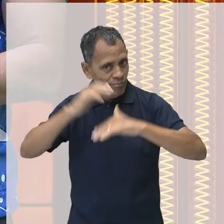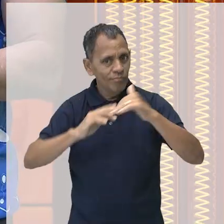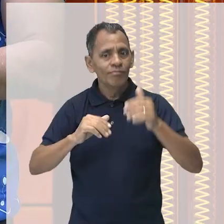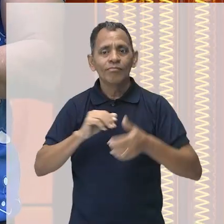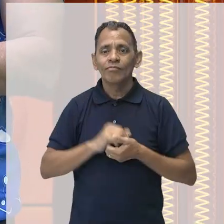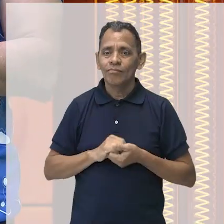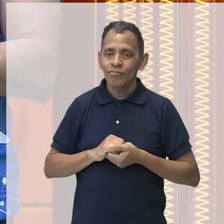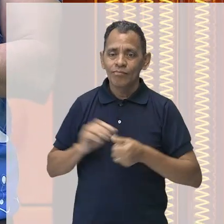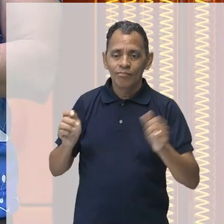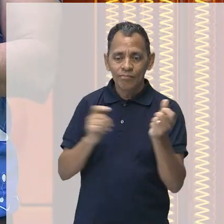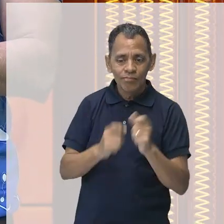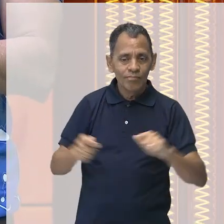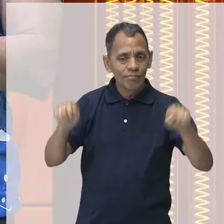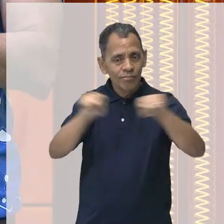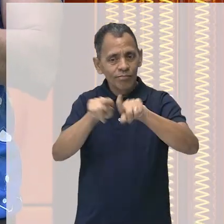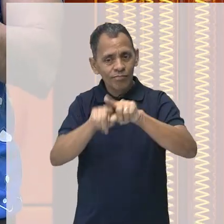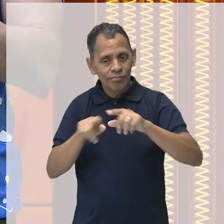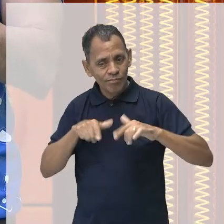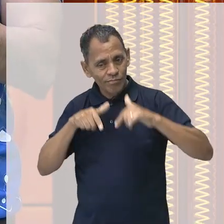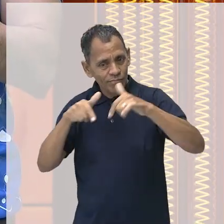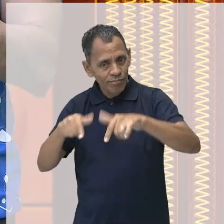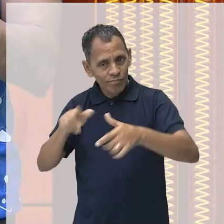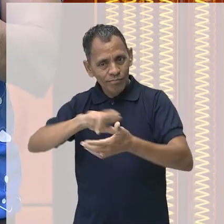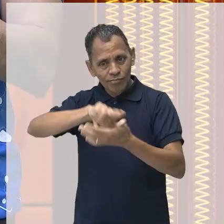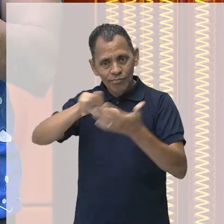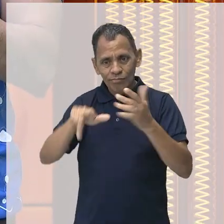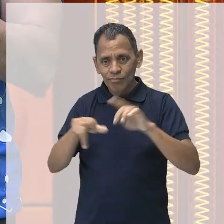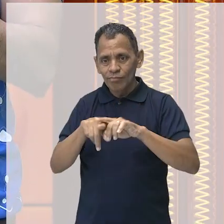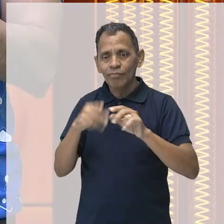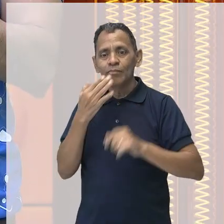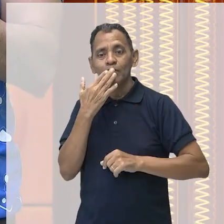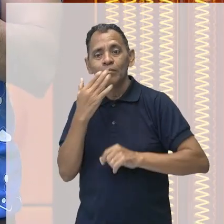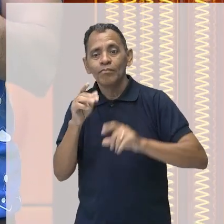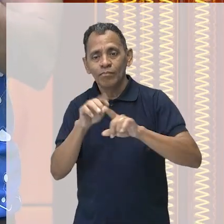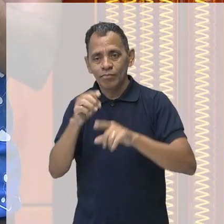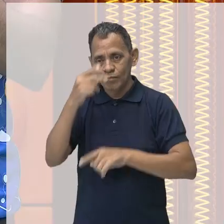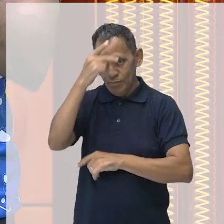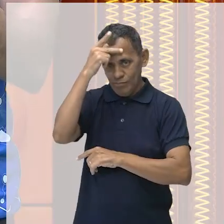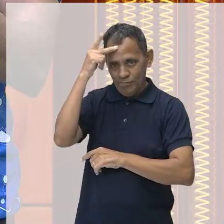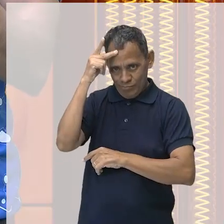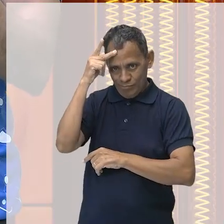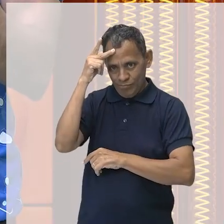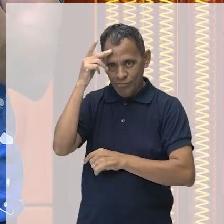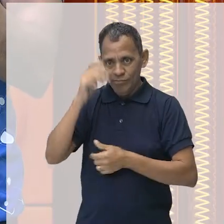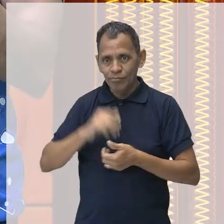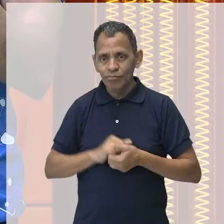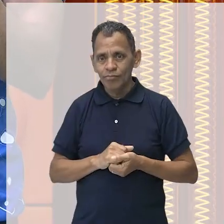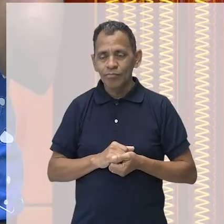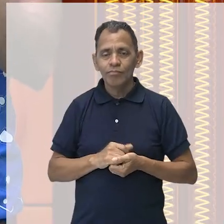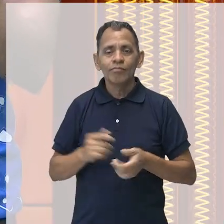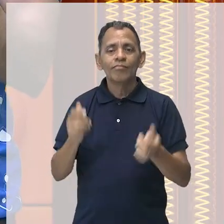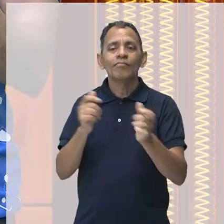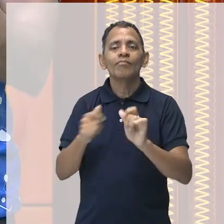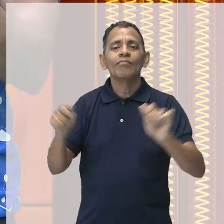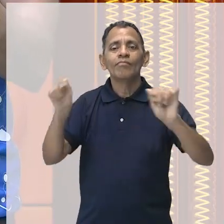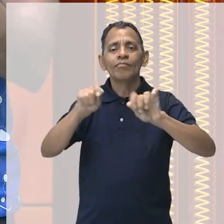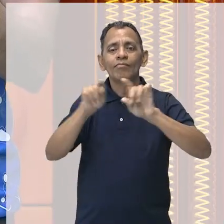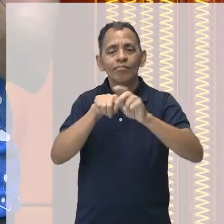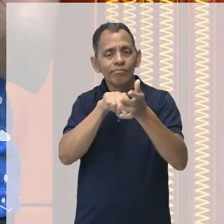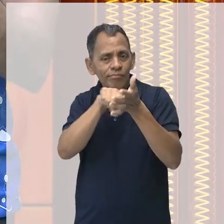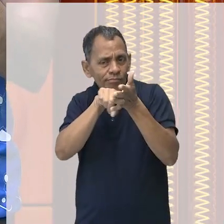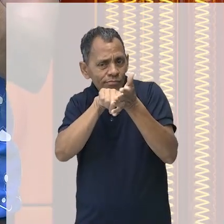exemplo. Muitas tarefas exigem ali que as pessoas exigem das pessoas, uma capacidade de